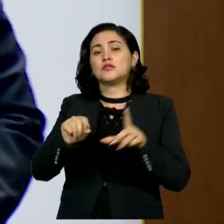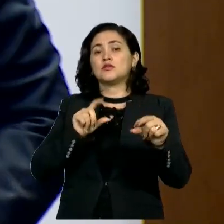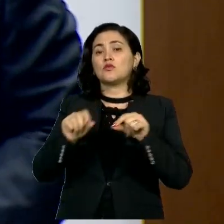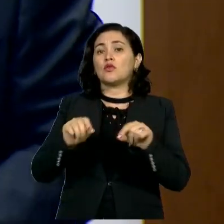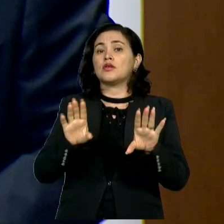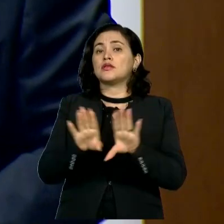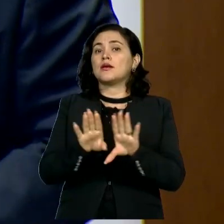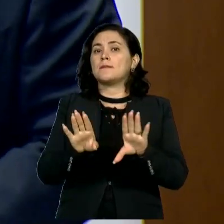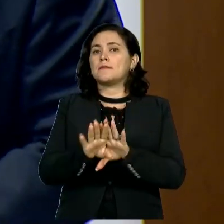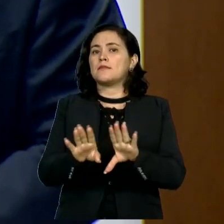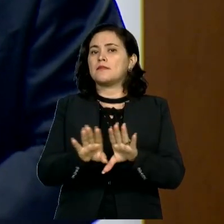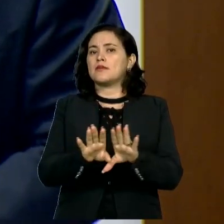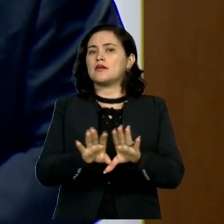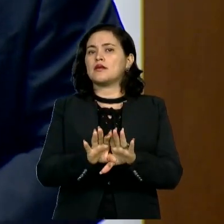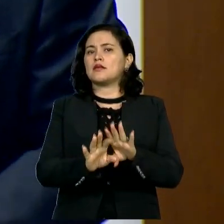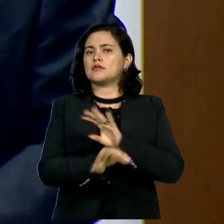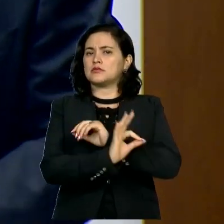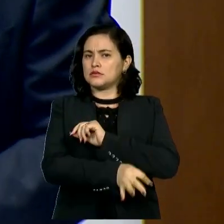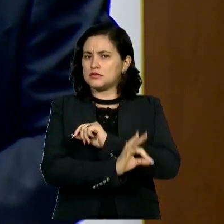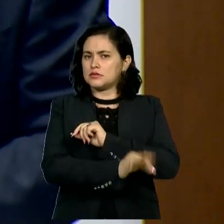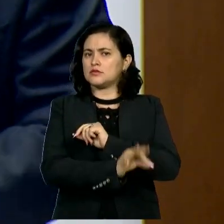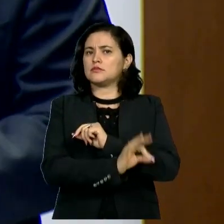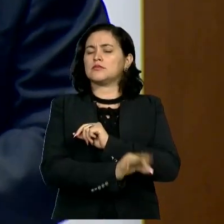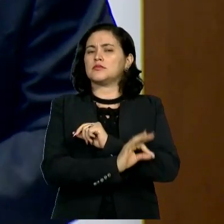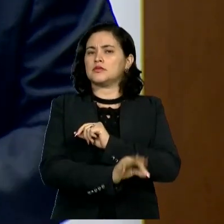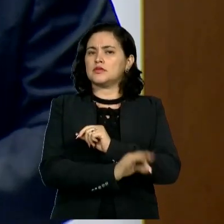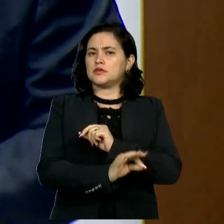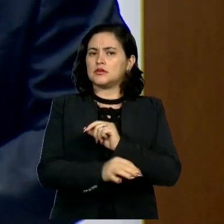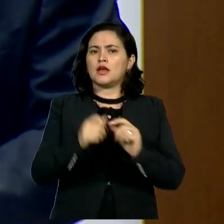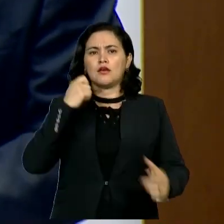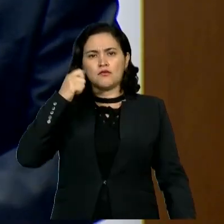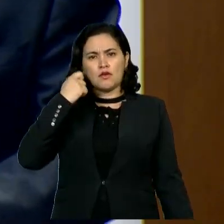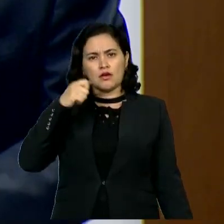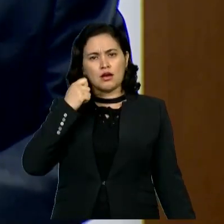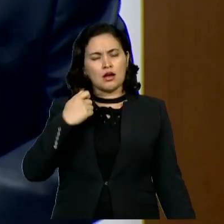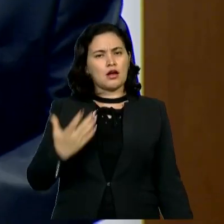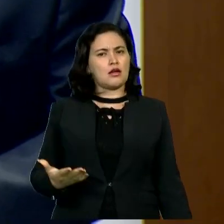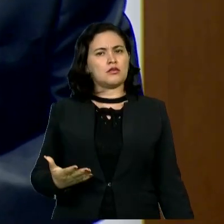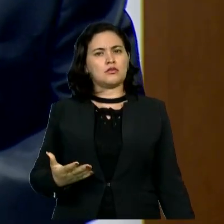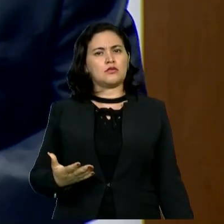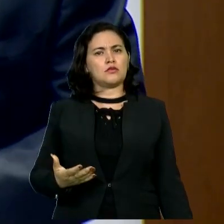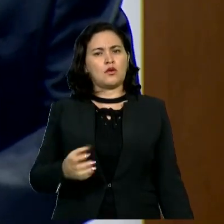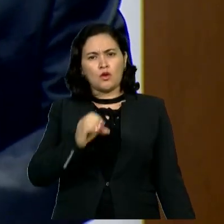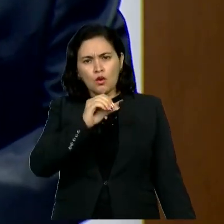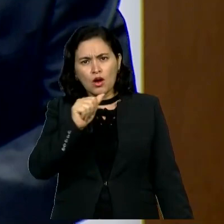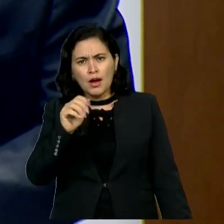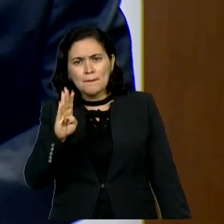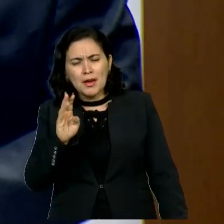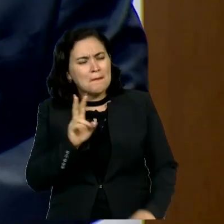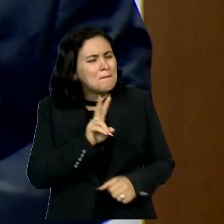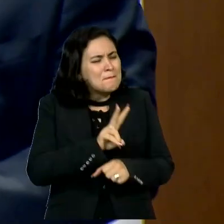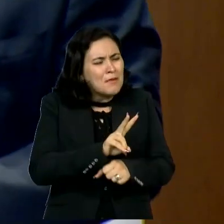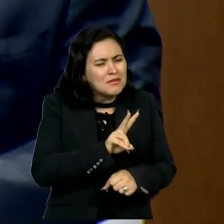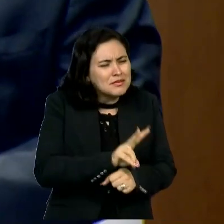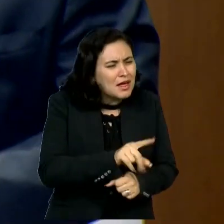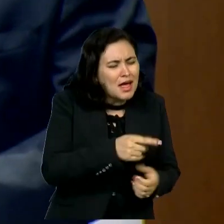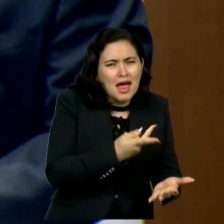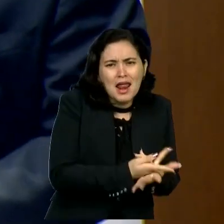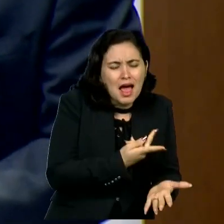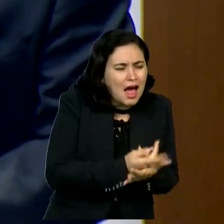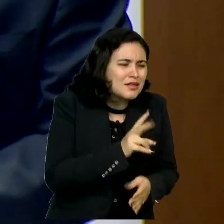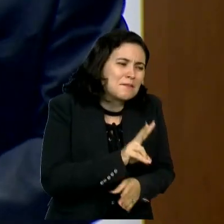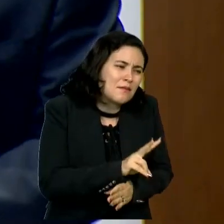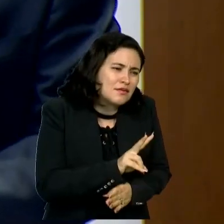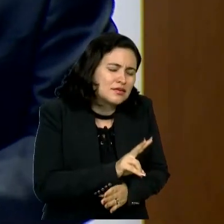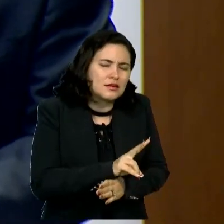disciplina dos advogados. OAB não é mãe protetora de quem está cometendo crime,